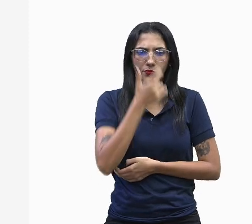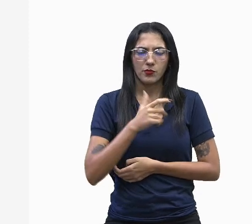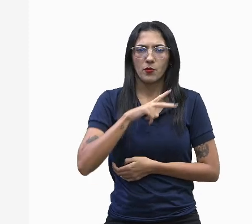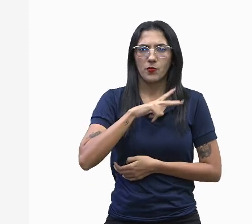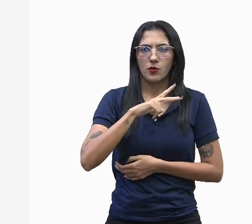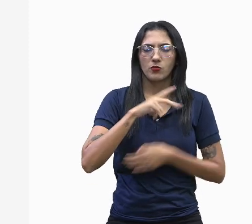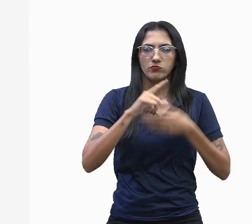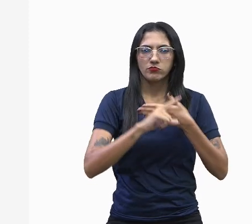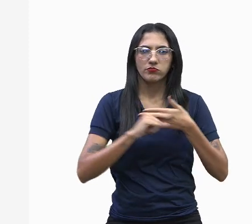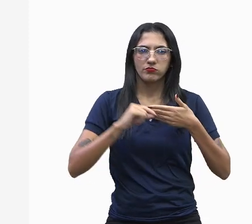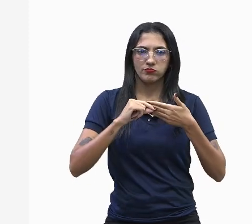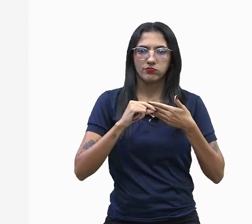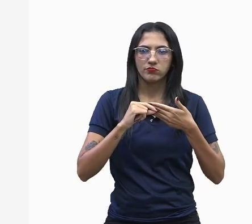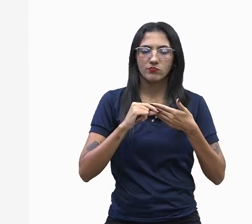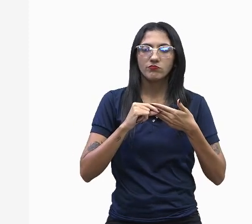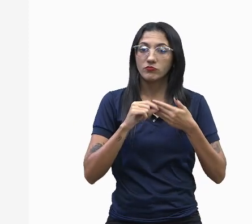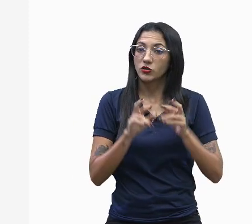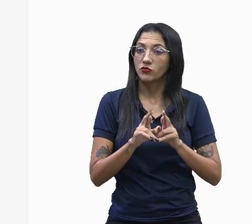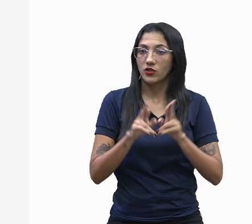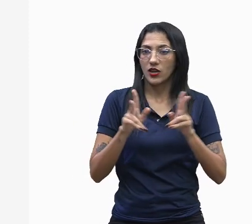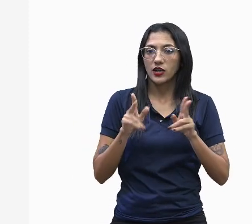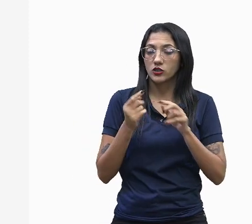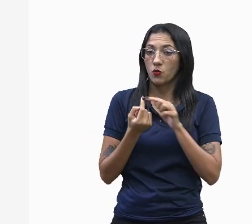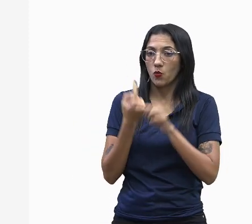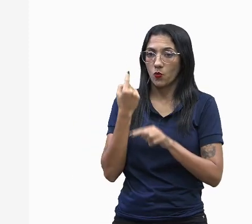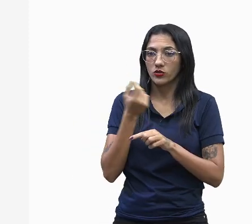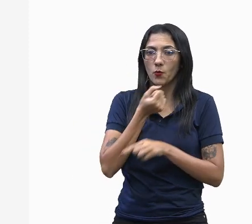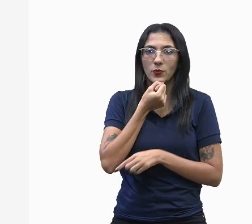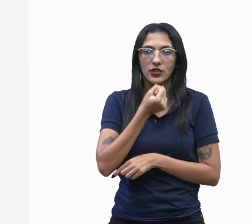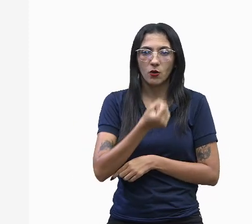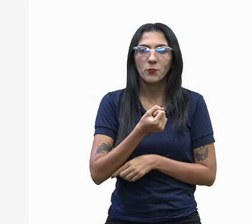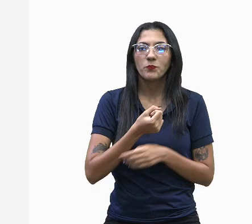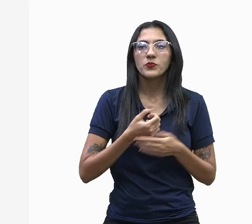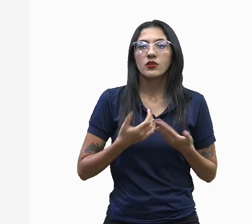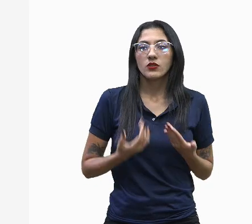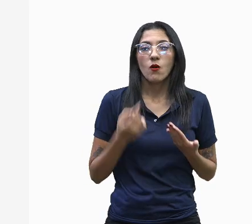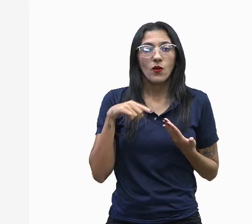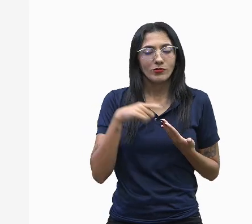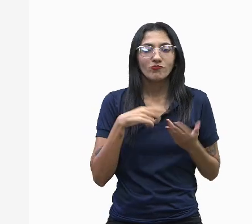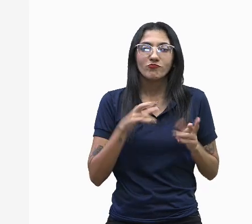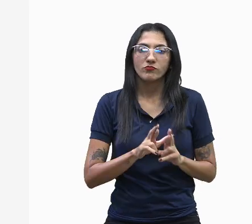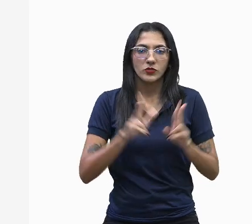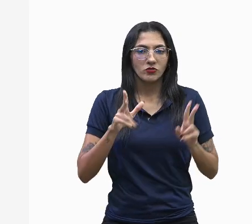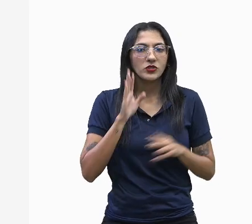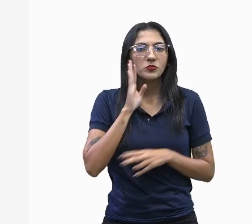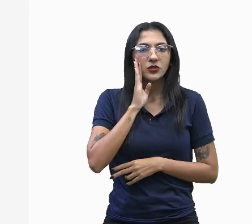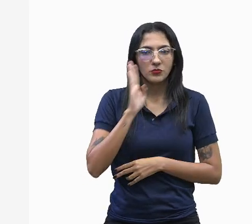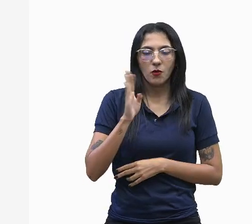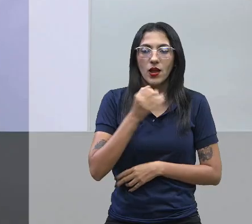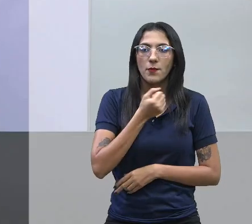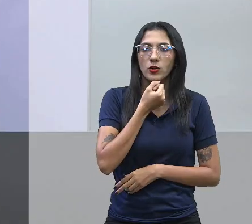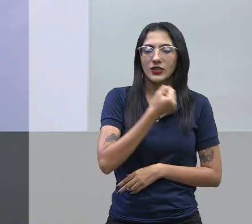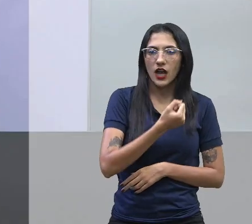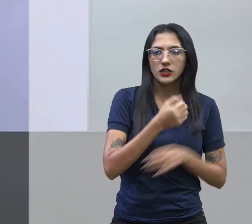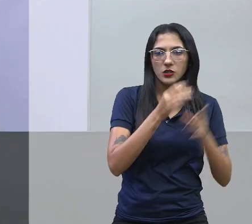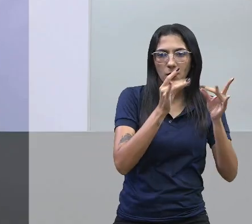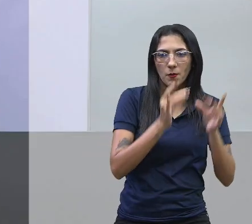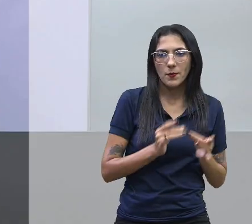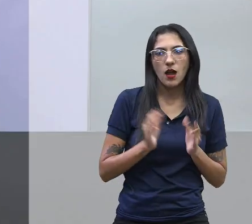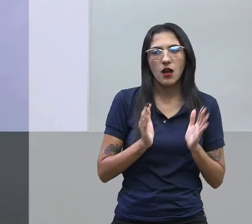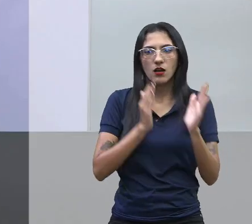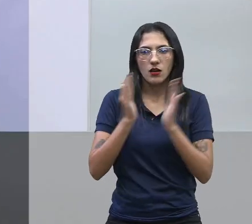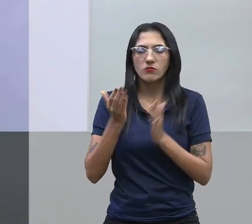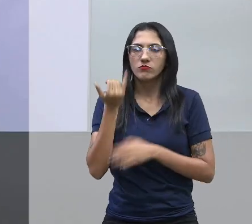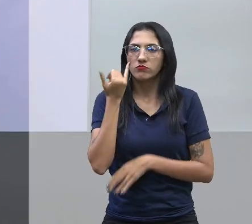na reportagem pode, e essa é uma das diferenças entre a reportagem e a